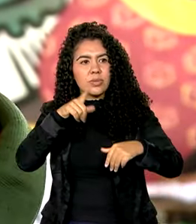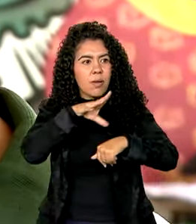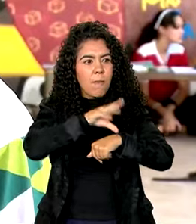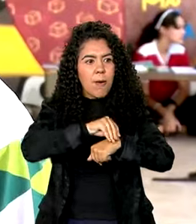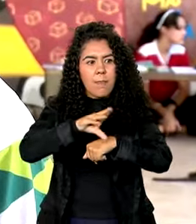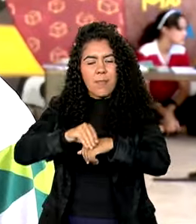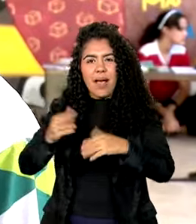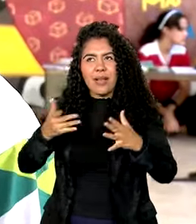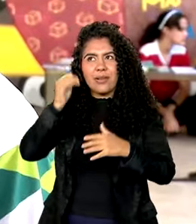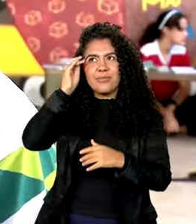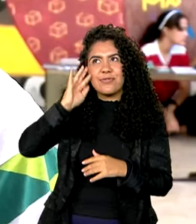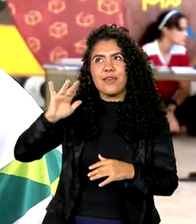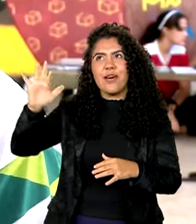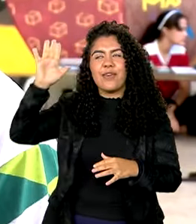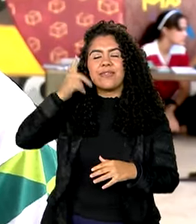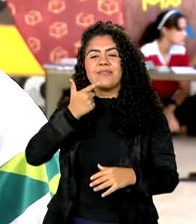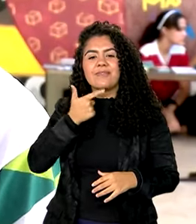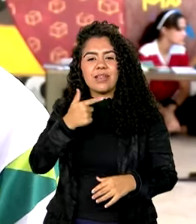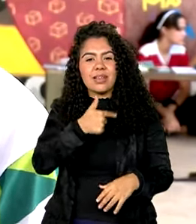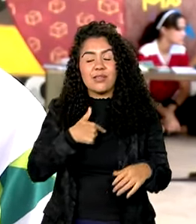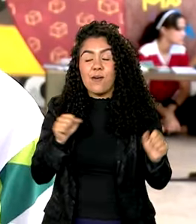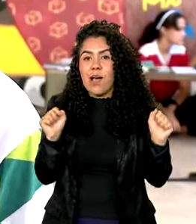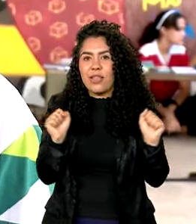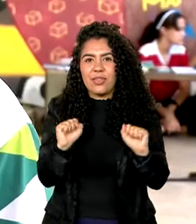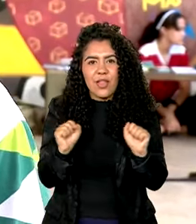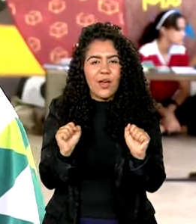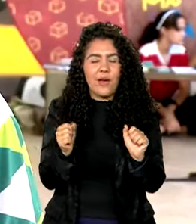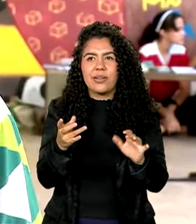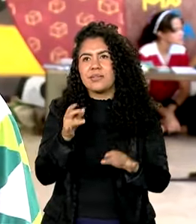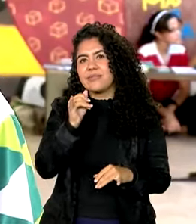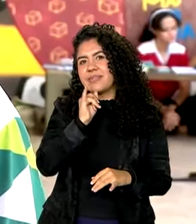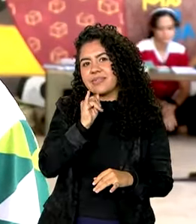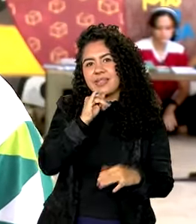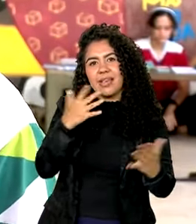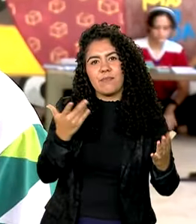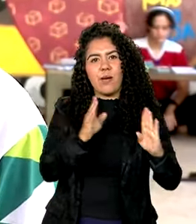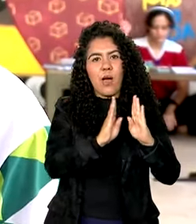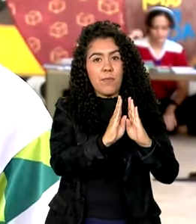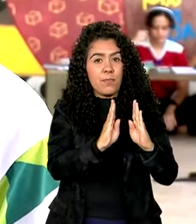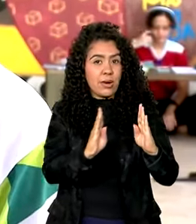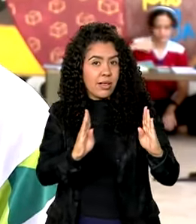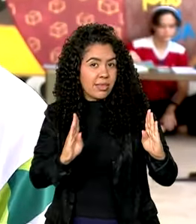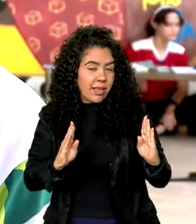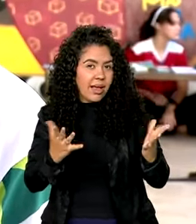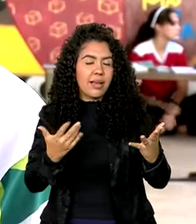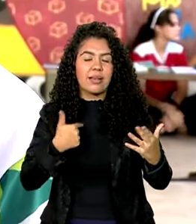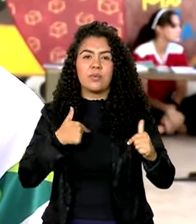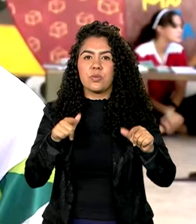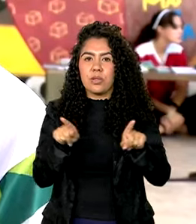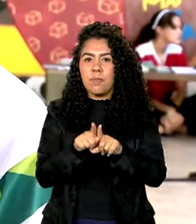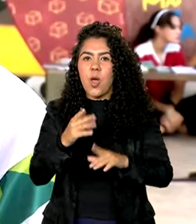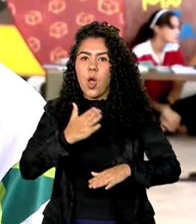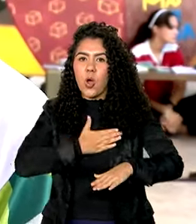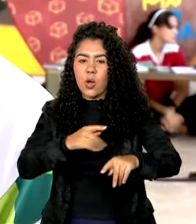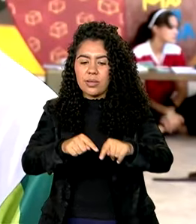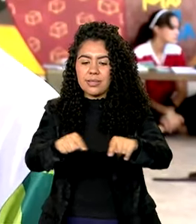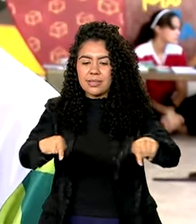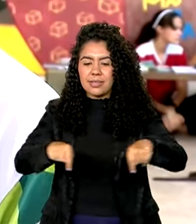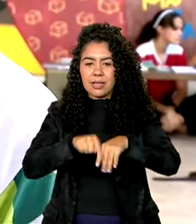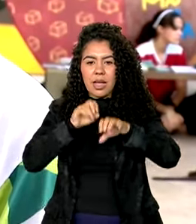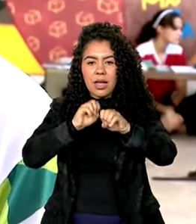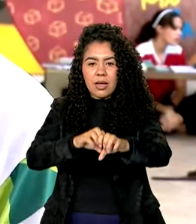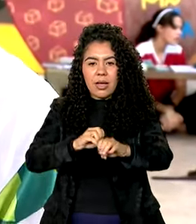alto. Posso dizer que eu adoro, por exemplo, a biblioteca. Eu gosto das salas de aula porque todas